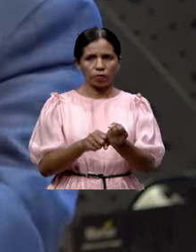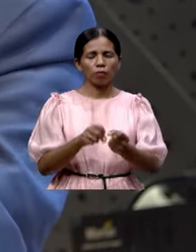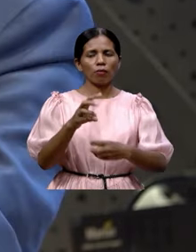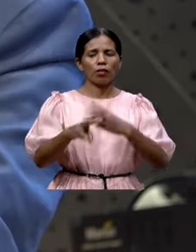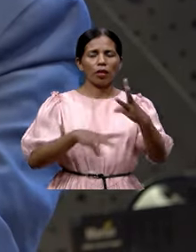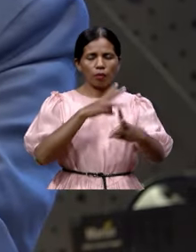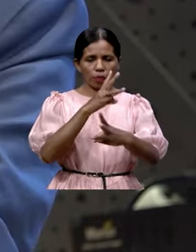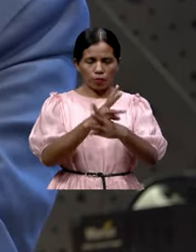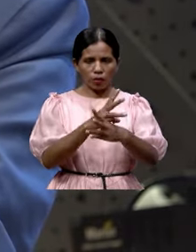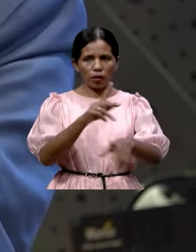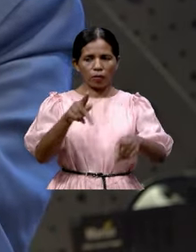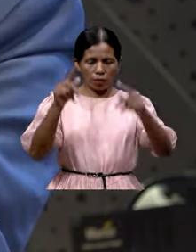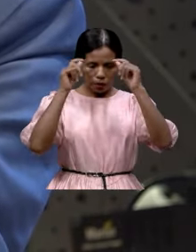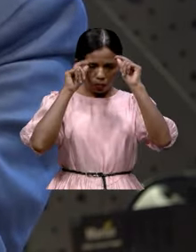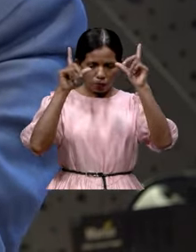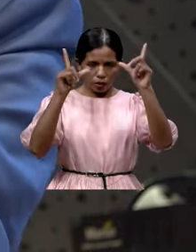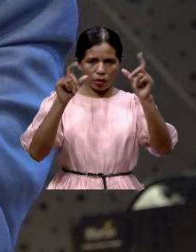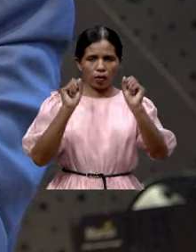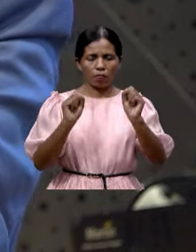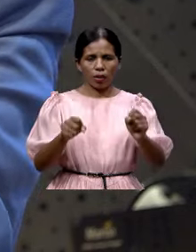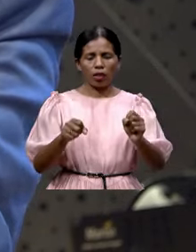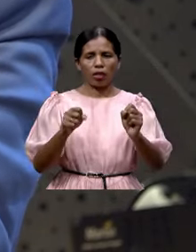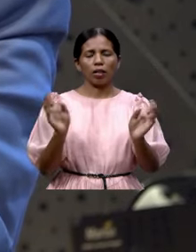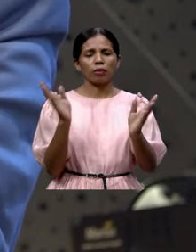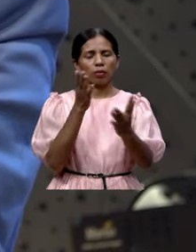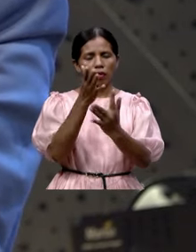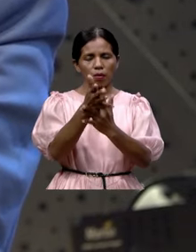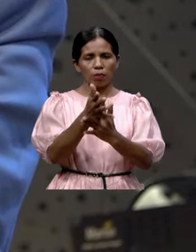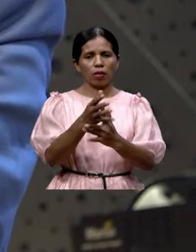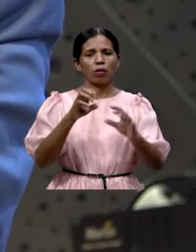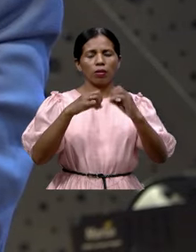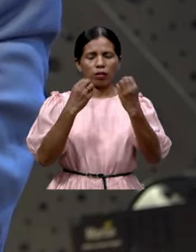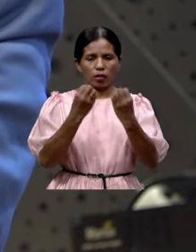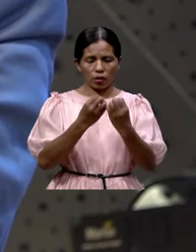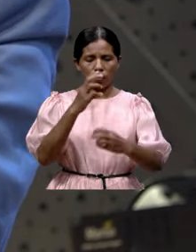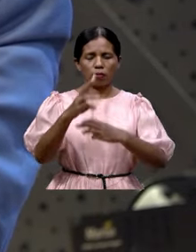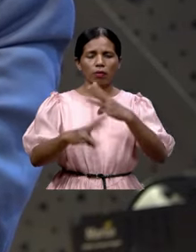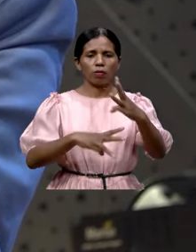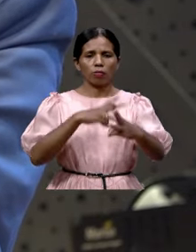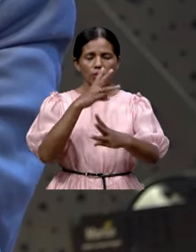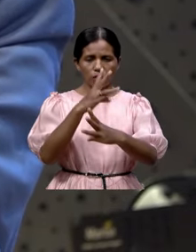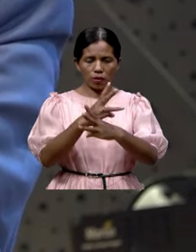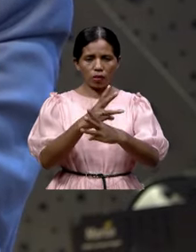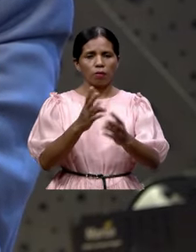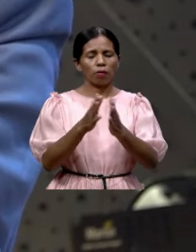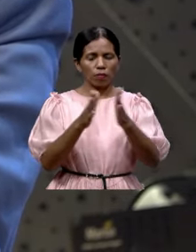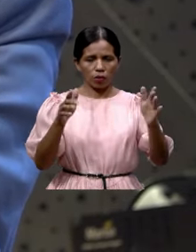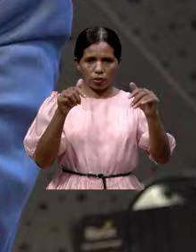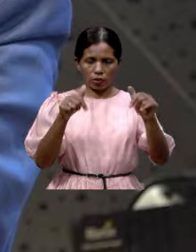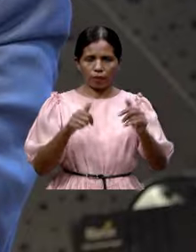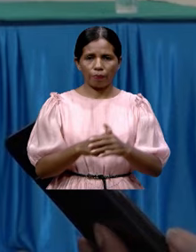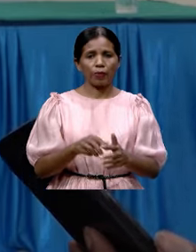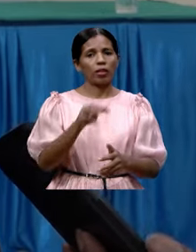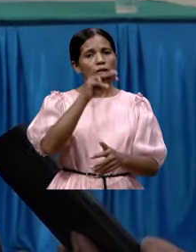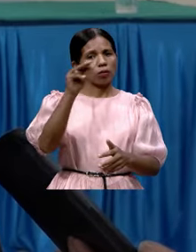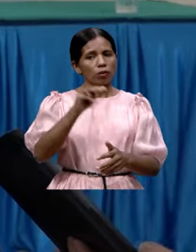es manilai de Timor, merece y pantasana a tu tama ba y ha organización voti dané. E a segunda semana,